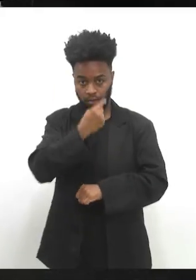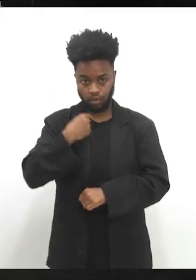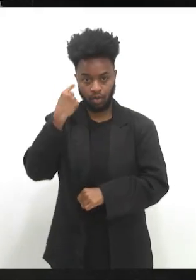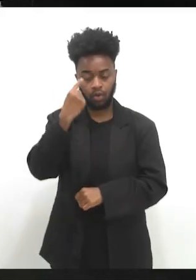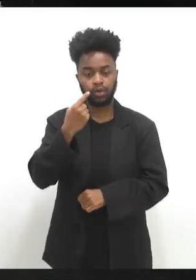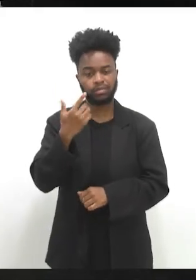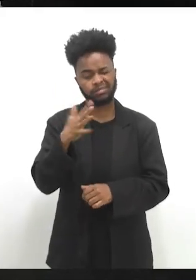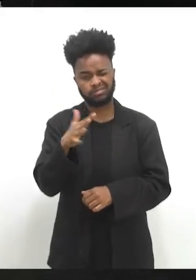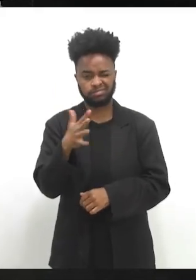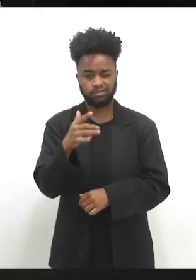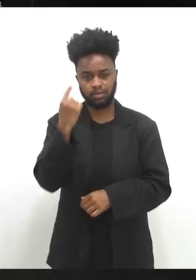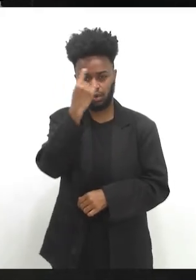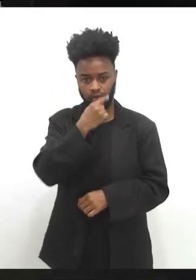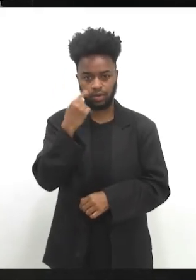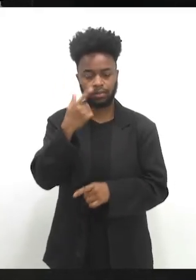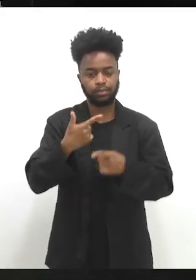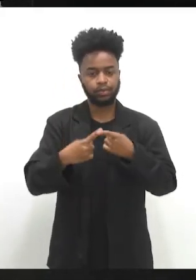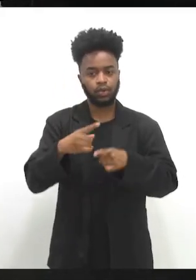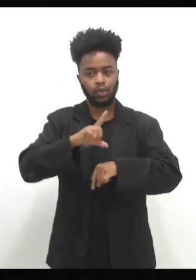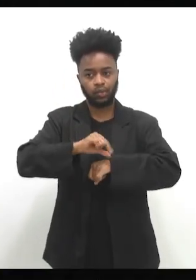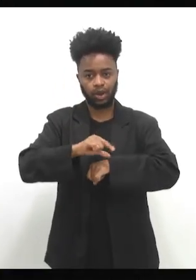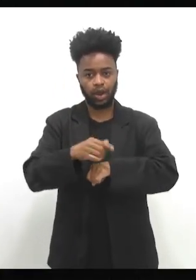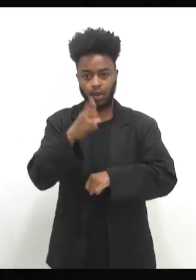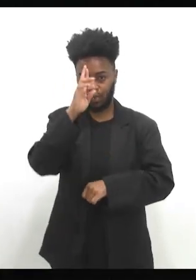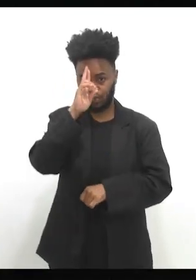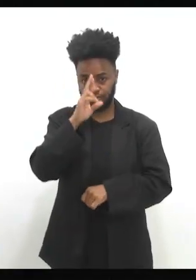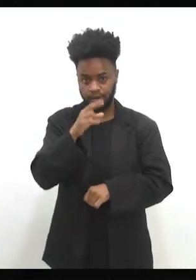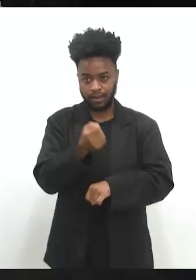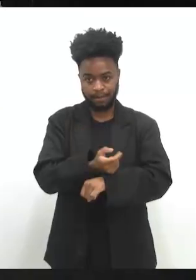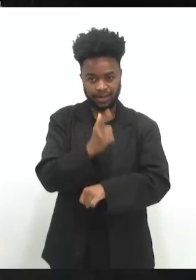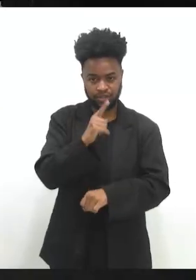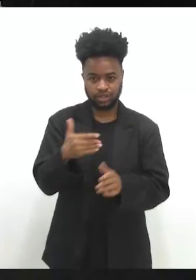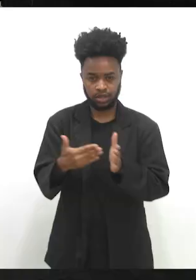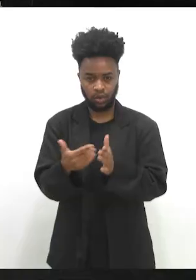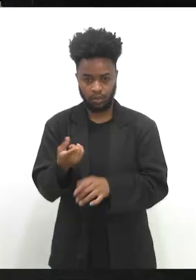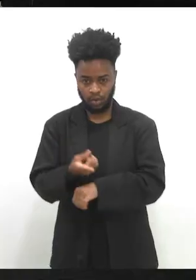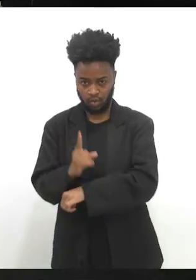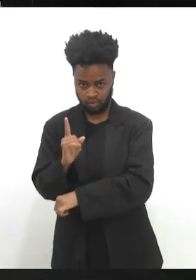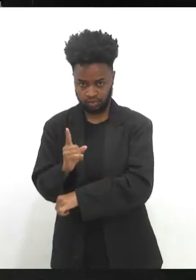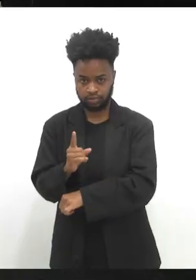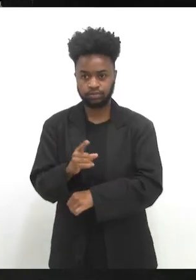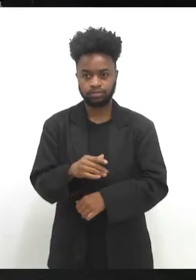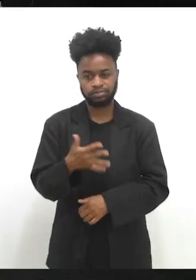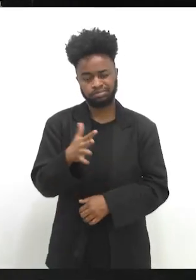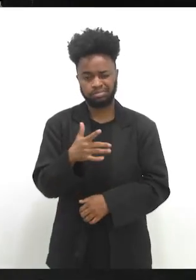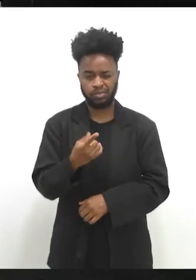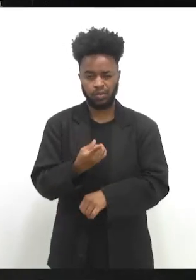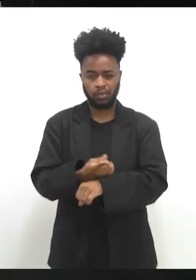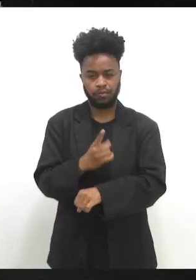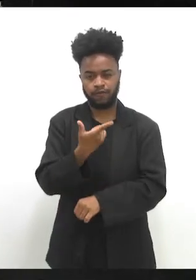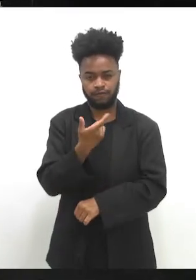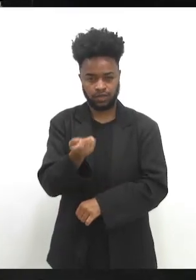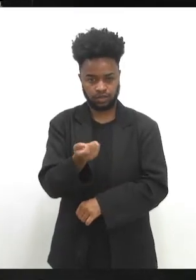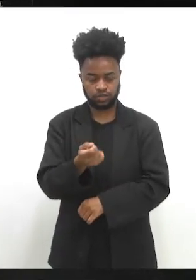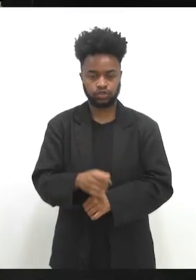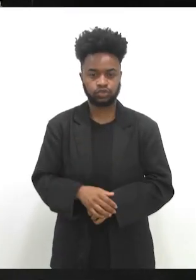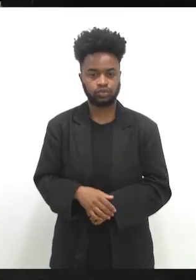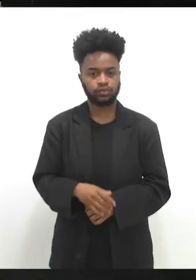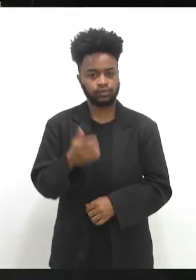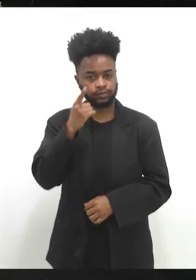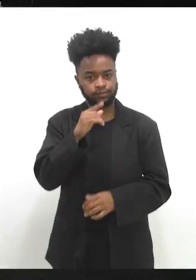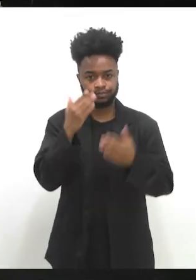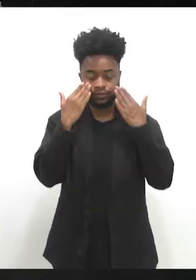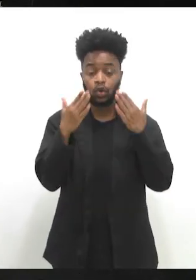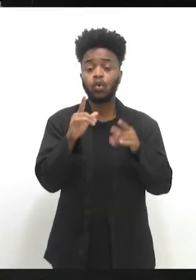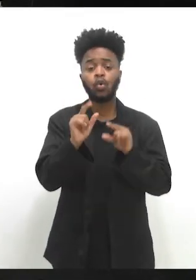1 hora e um pouquinho mais, que é a hora do almoço. Isso. Então, de meio-dia a 1, seria isso? É isso, a 1h20 no máximo, que a gente